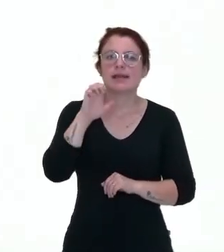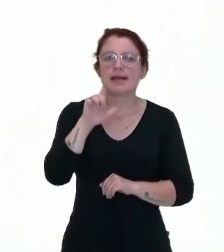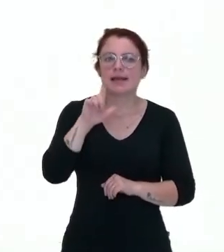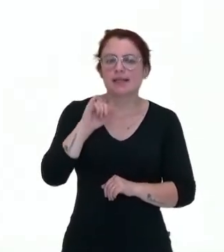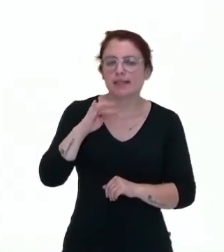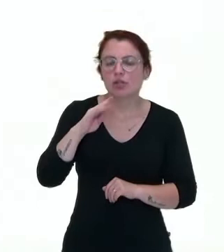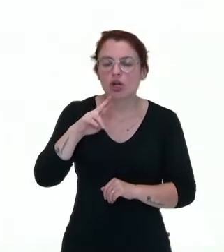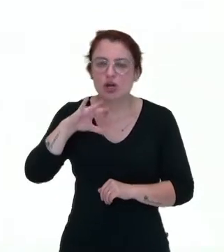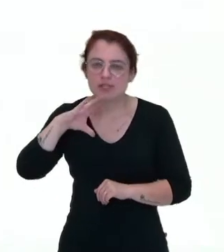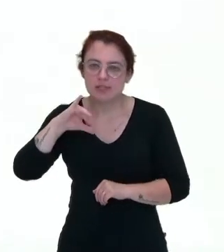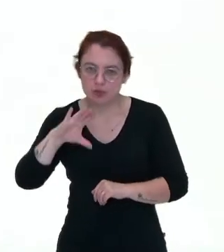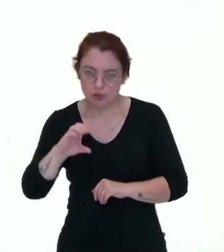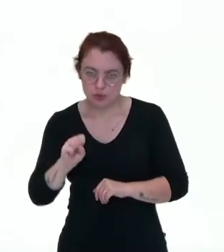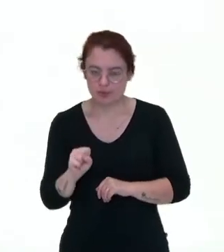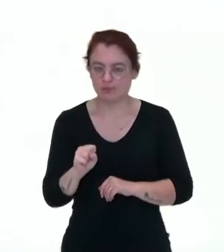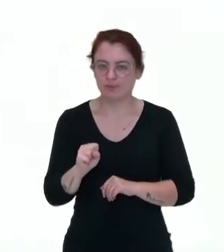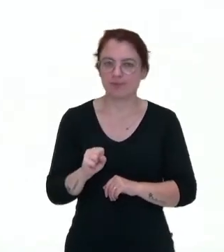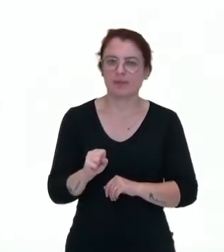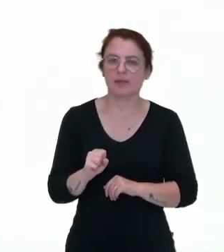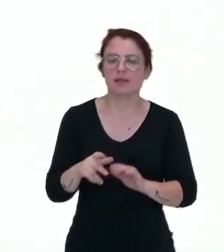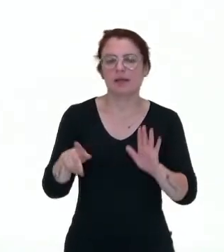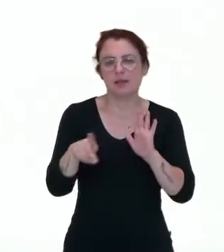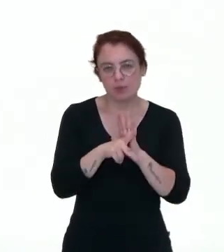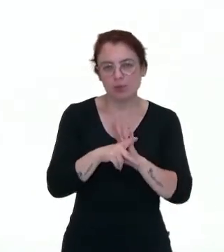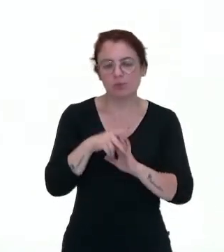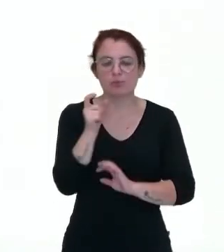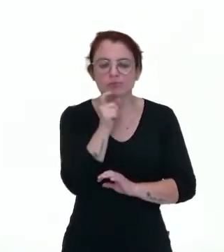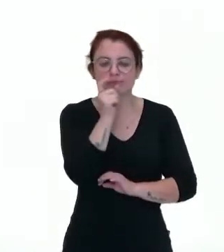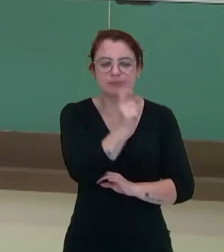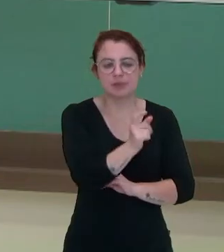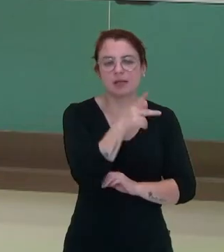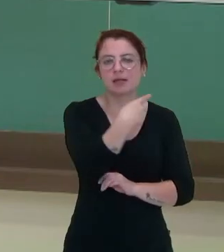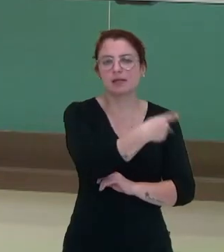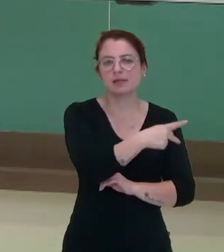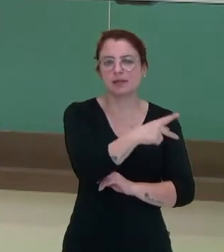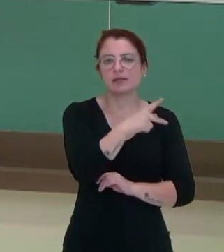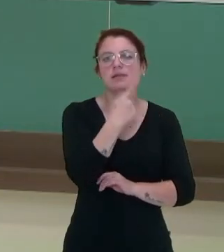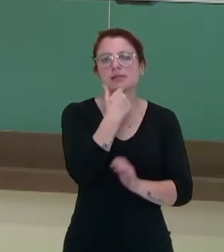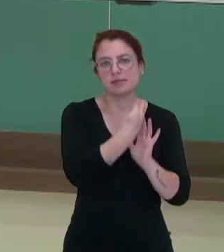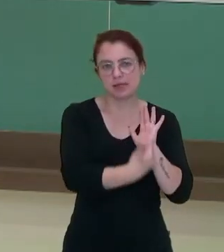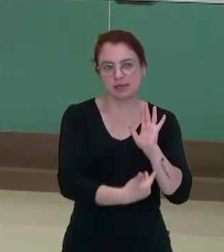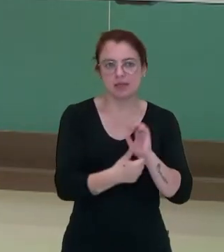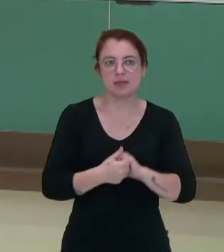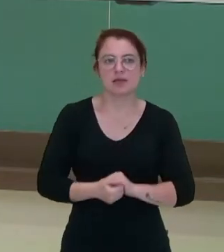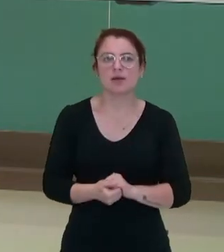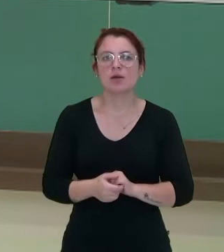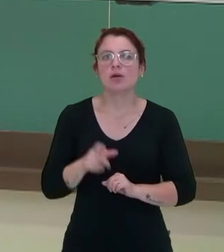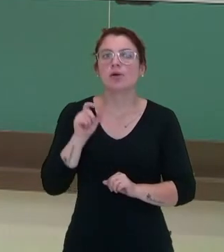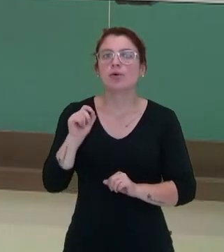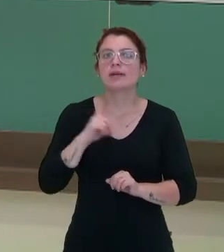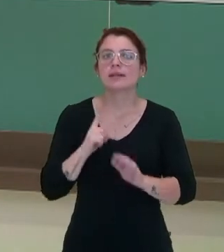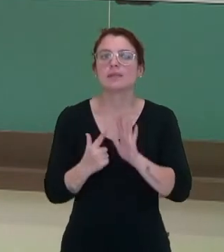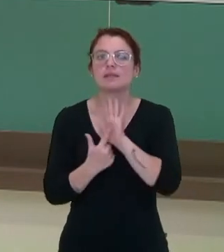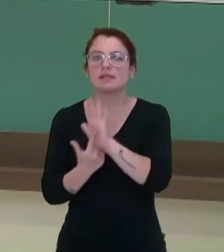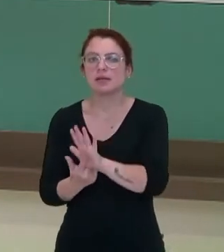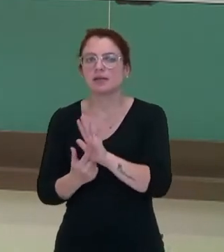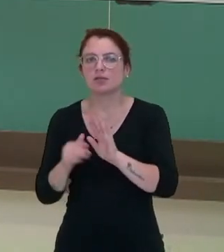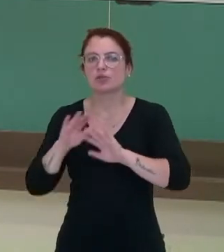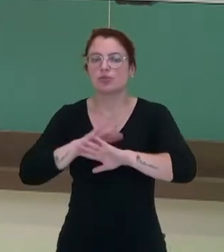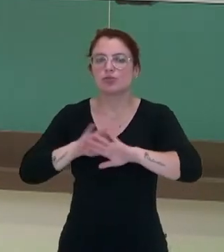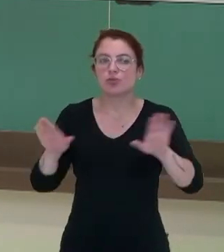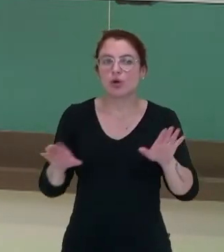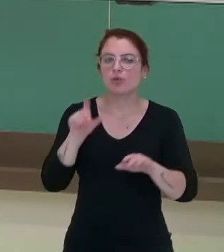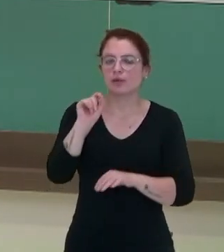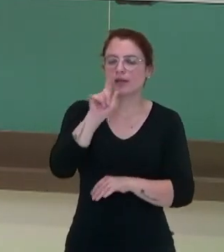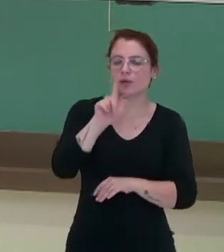são sinônimos, né? São palavras, termos para identificar os glóbulos vermelhos. O que que ele vai apresentar?